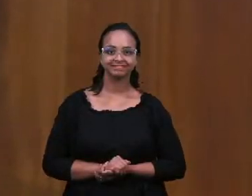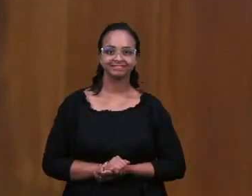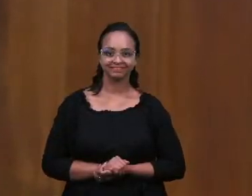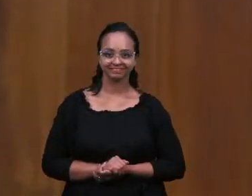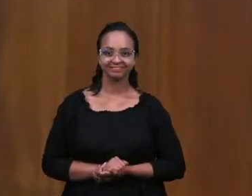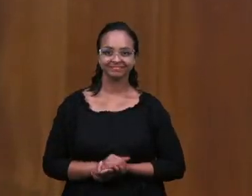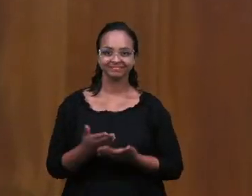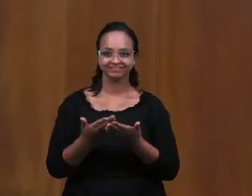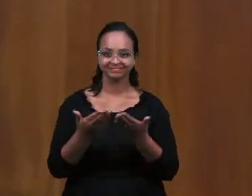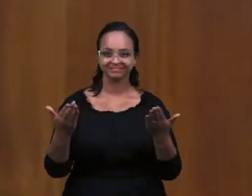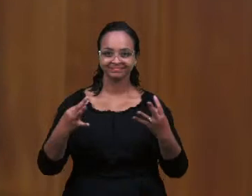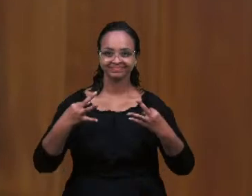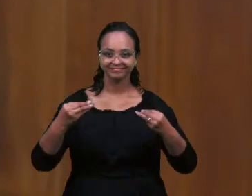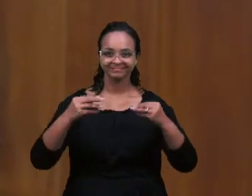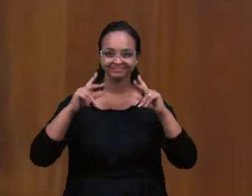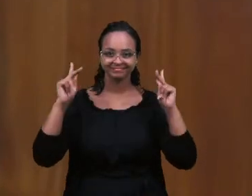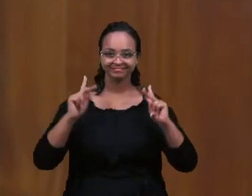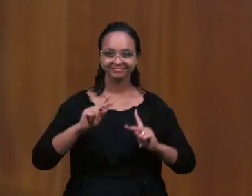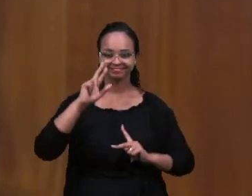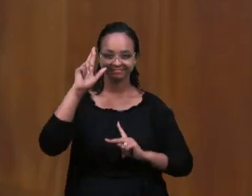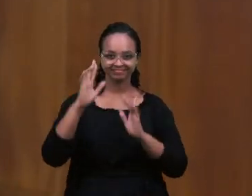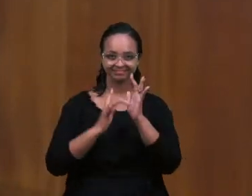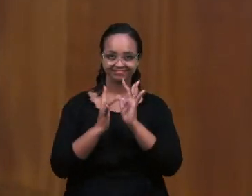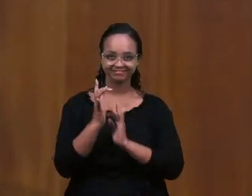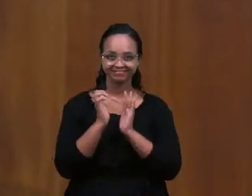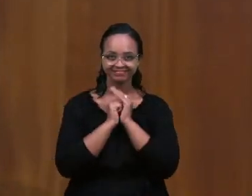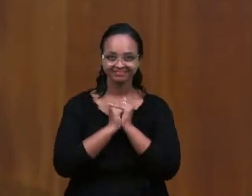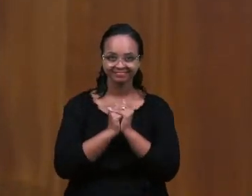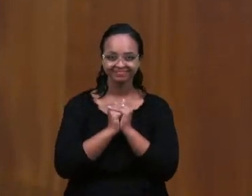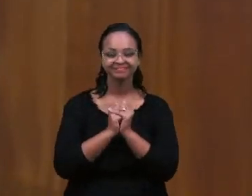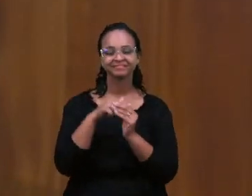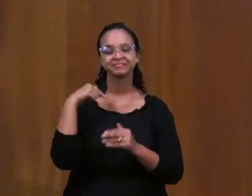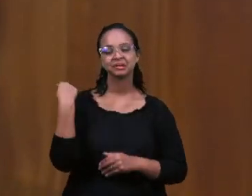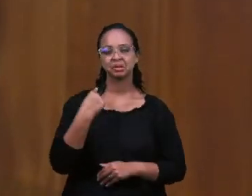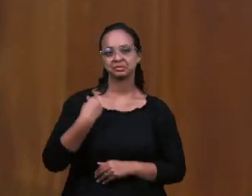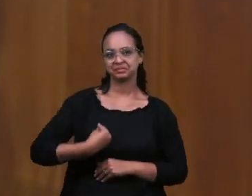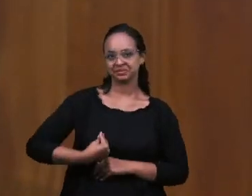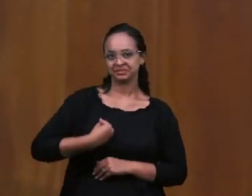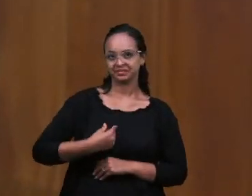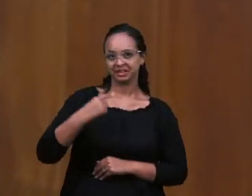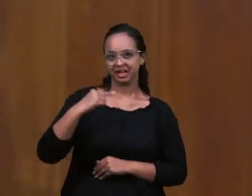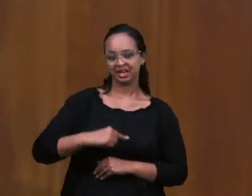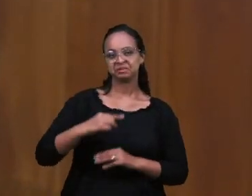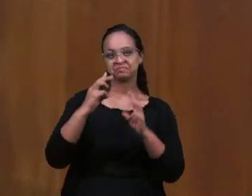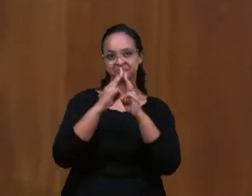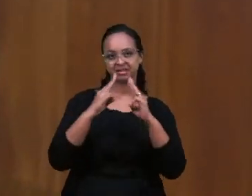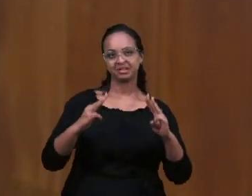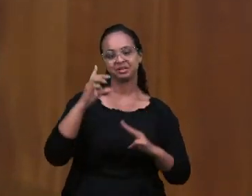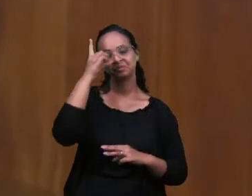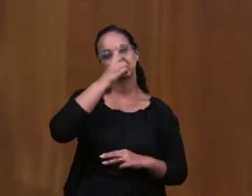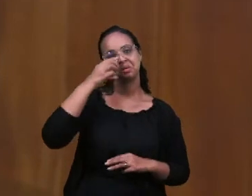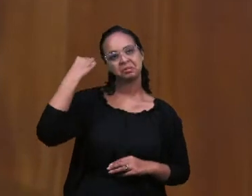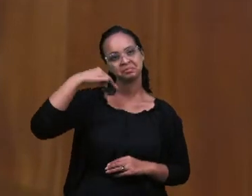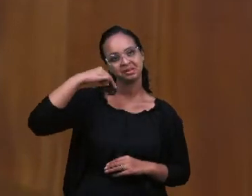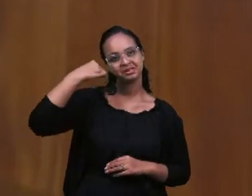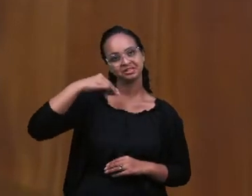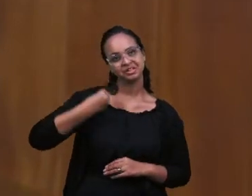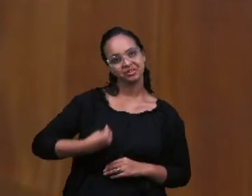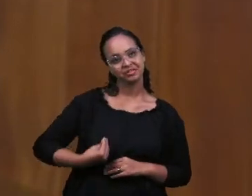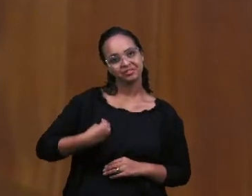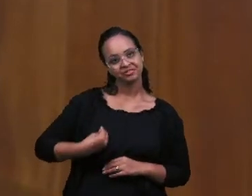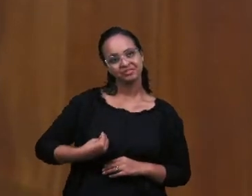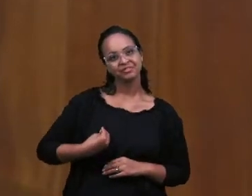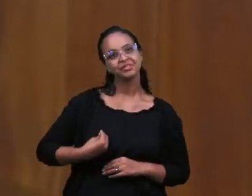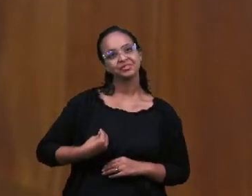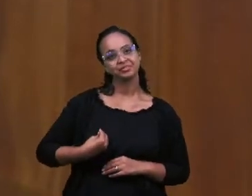Eu saúdo a todos com a paz do Senhor Jesus. Nós estamos falando aqui do Manaim de Martins, direto aqui do Manaim. Seminário,